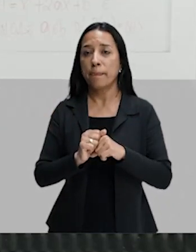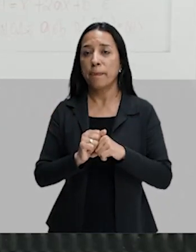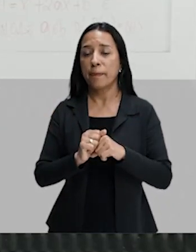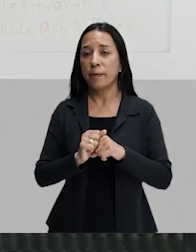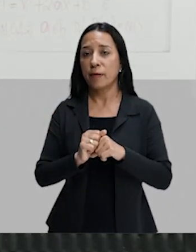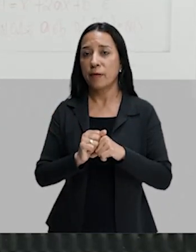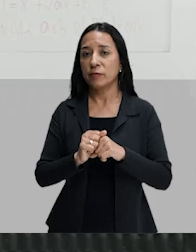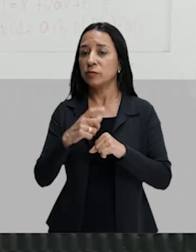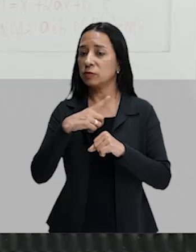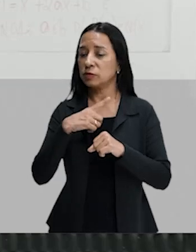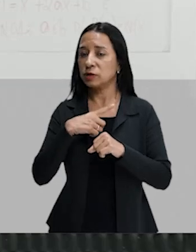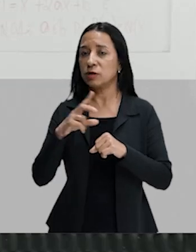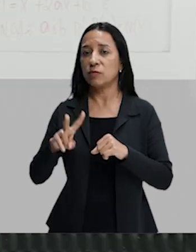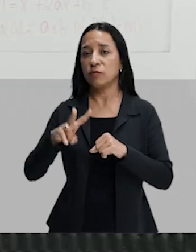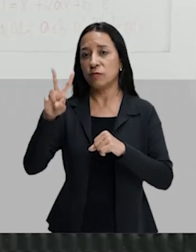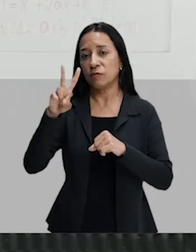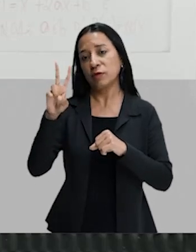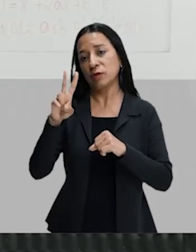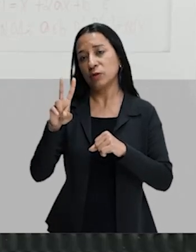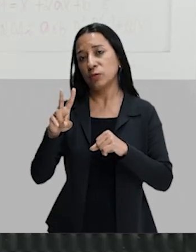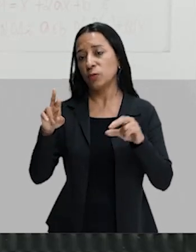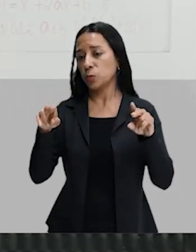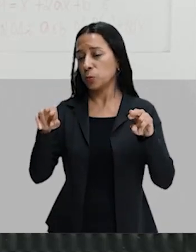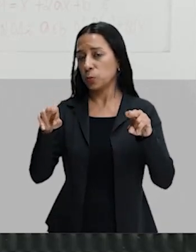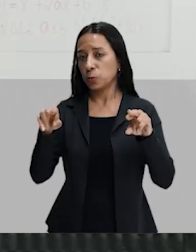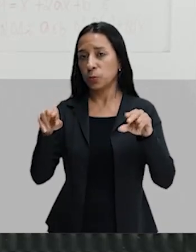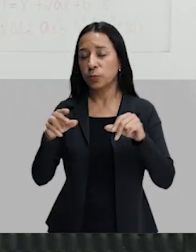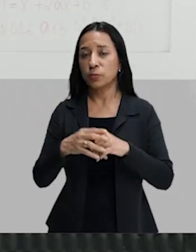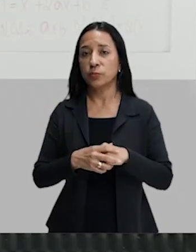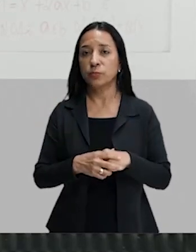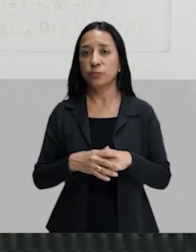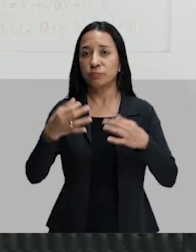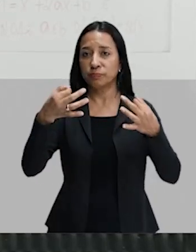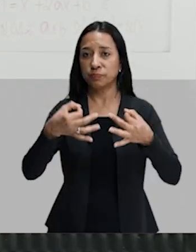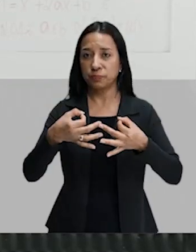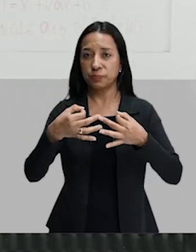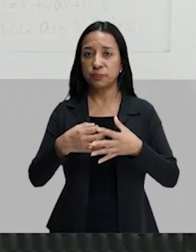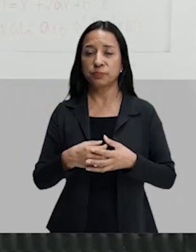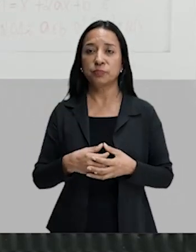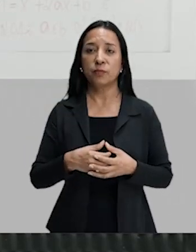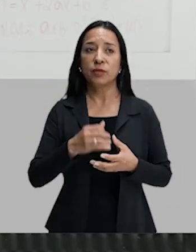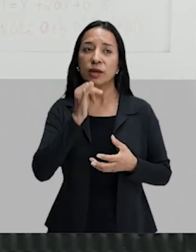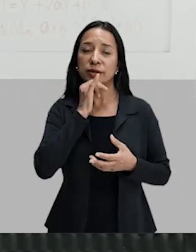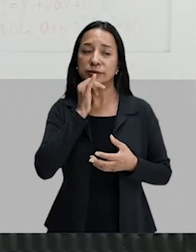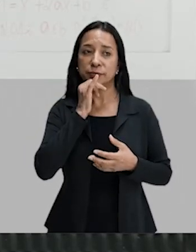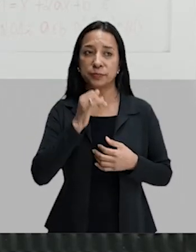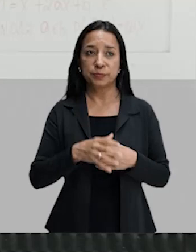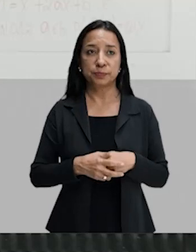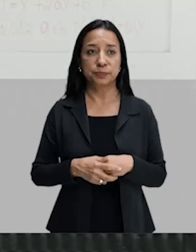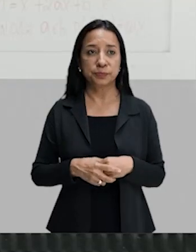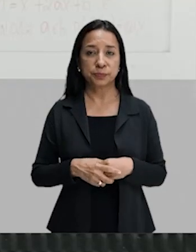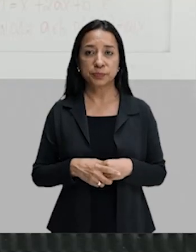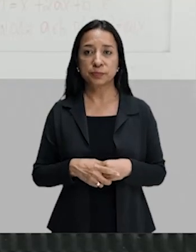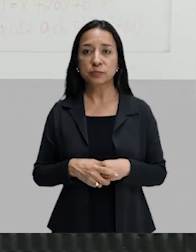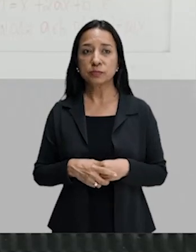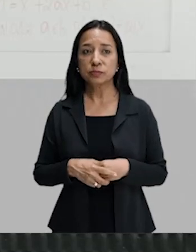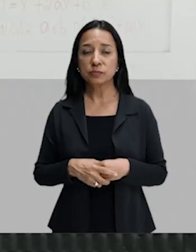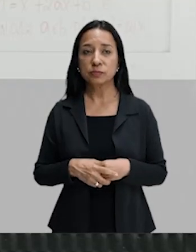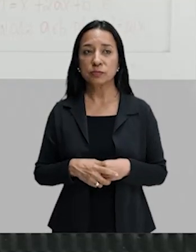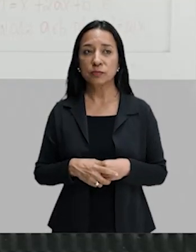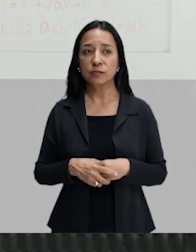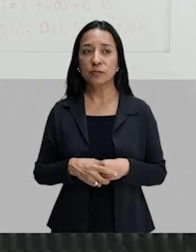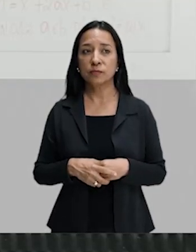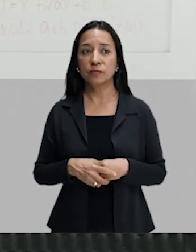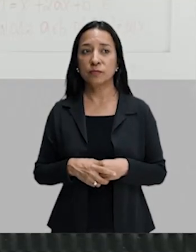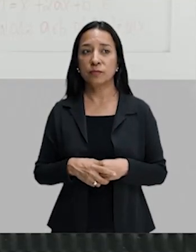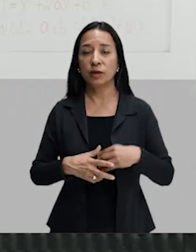valor numérico para qualquer valor de x. Certinho? Então, olha só, um exemplo aqui. Tá? Dados os